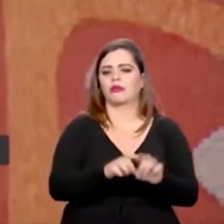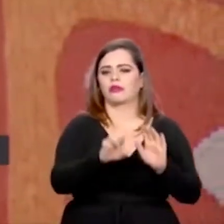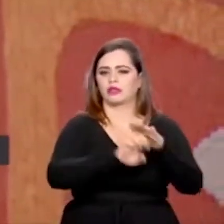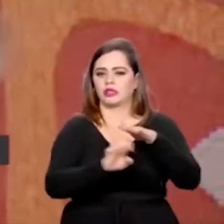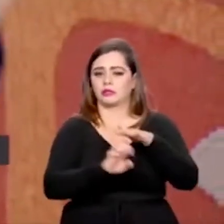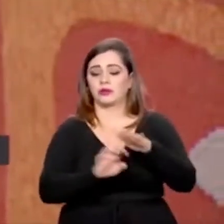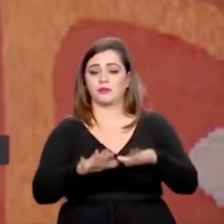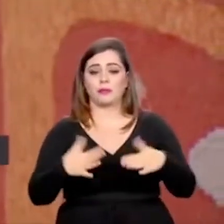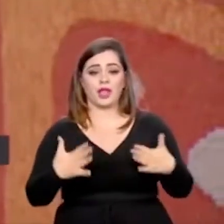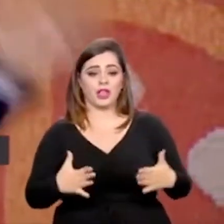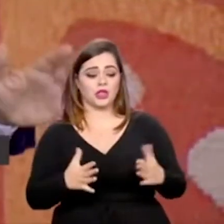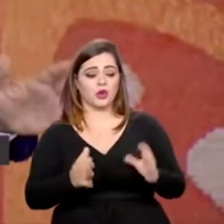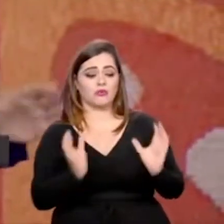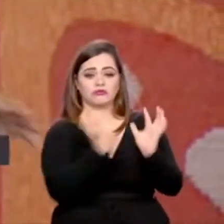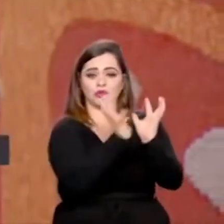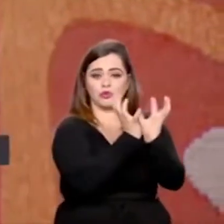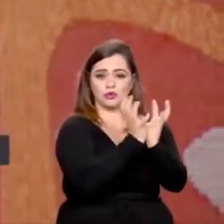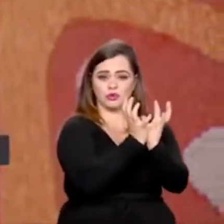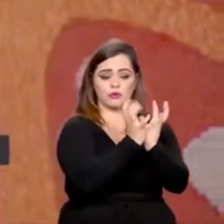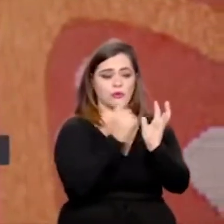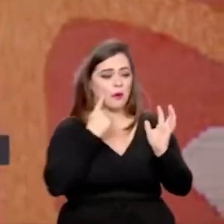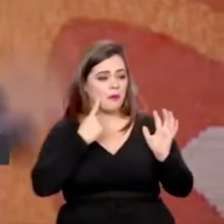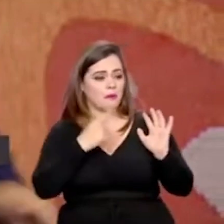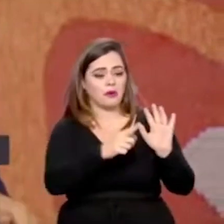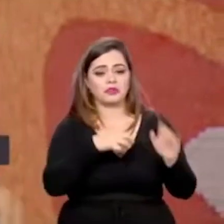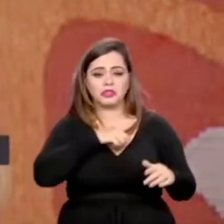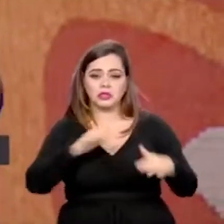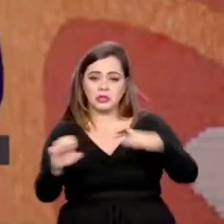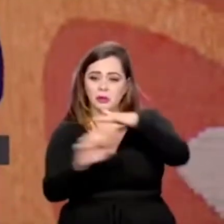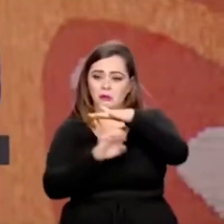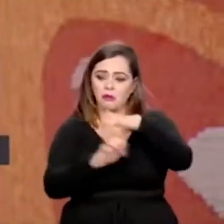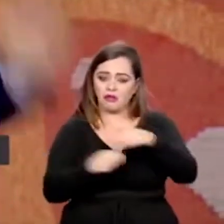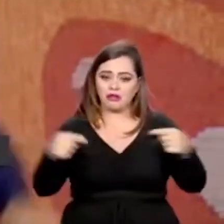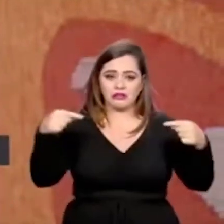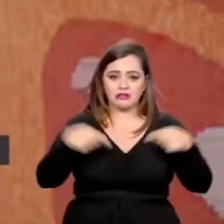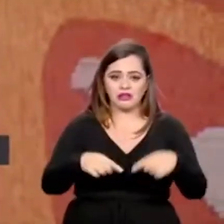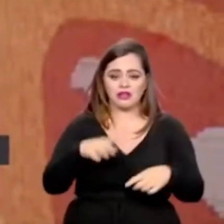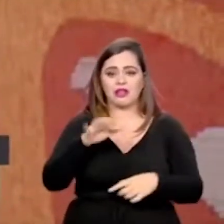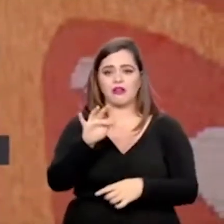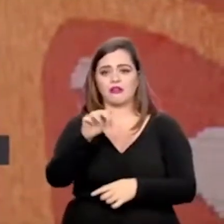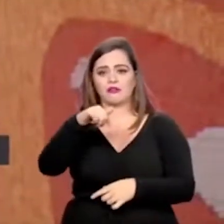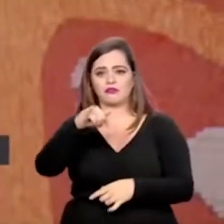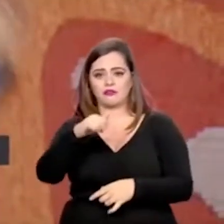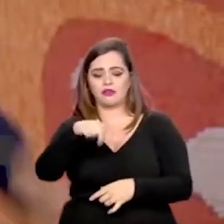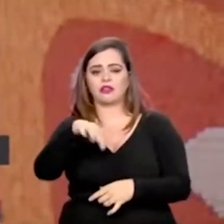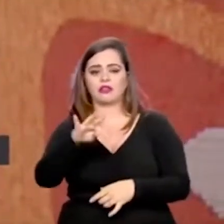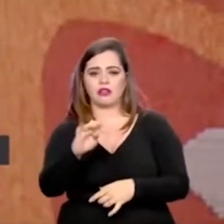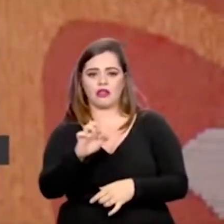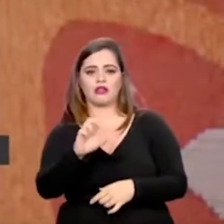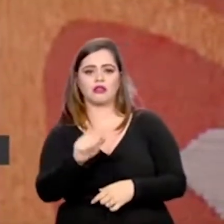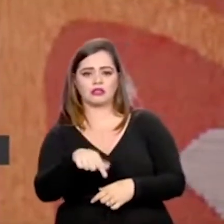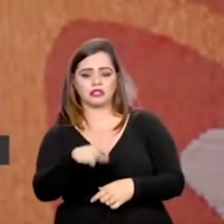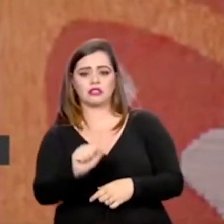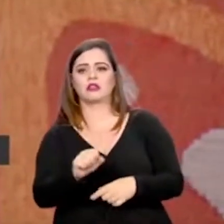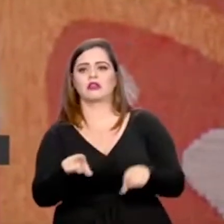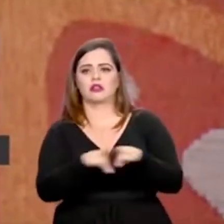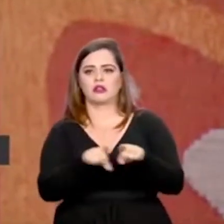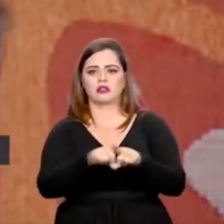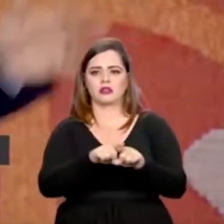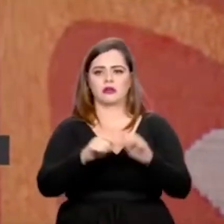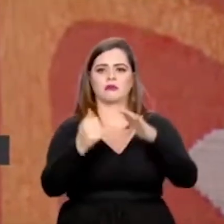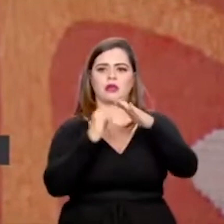o conselhão expressa isso tem novas empresas aqui até as fintechs as startups né